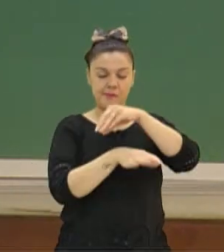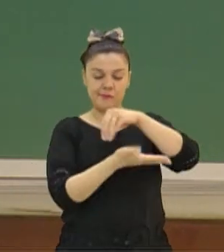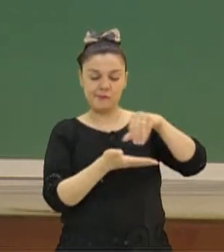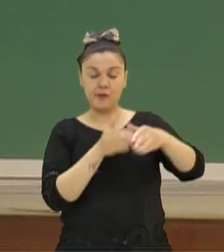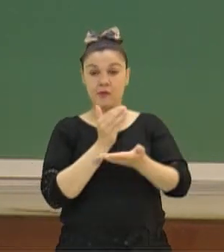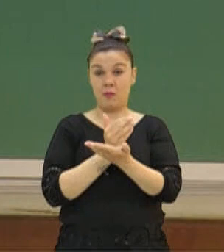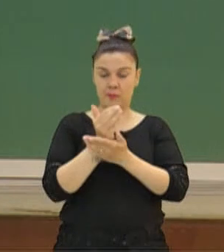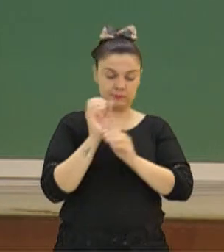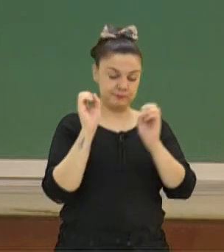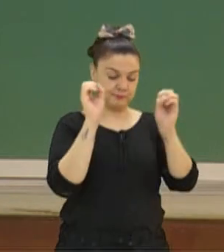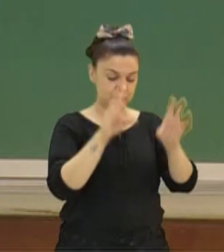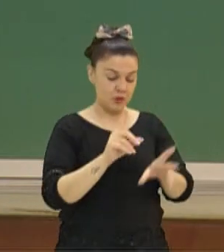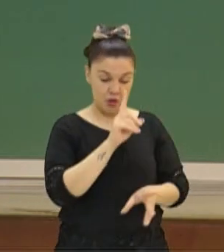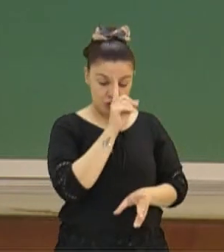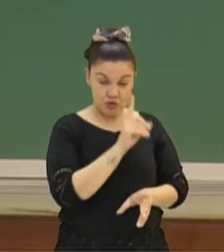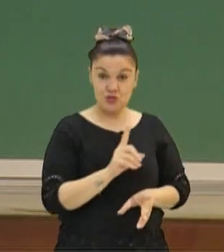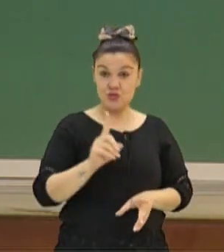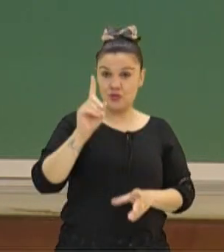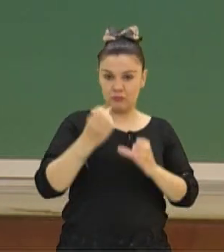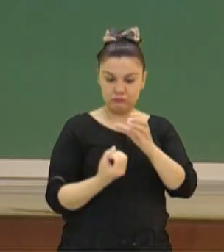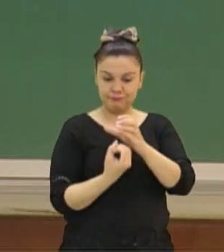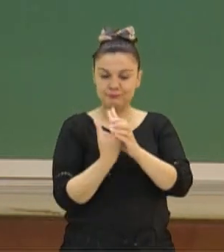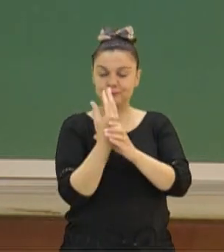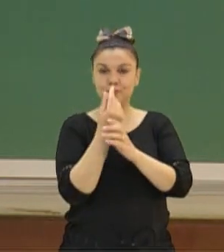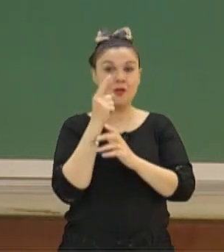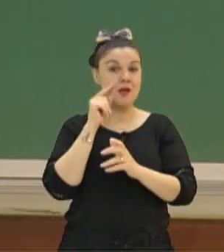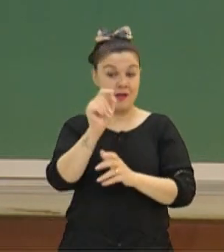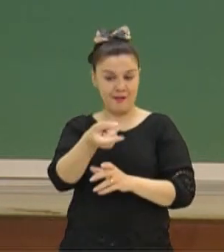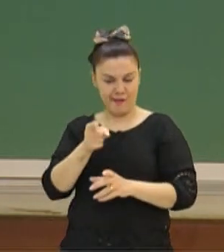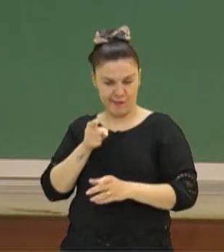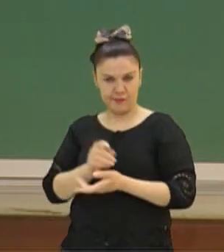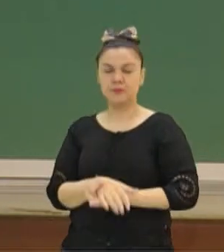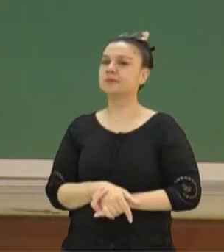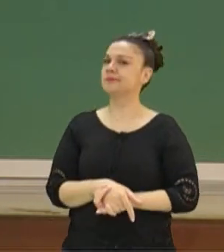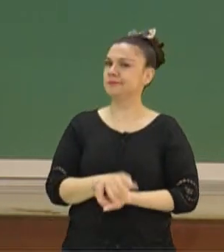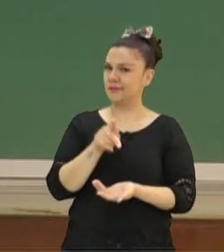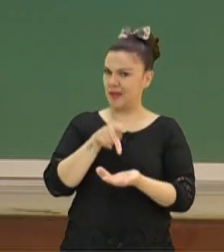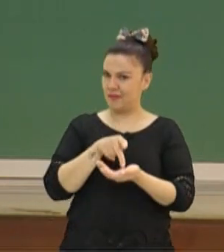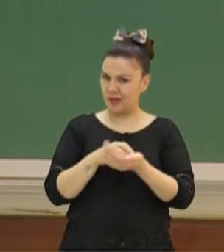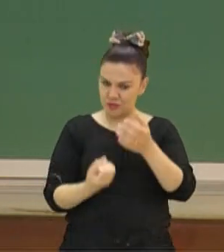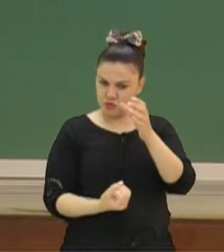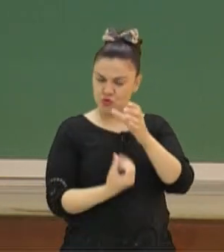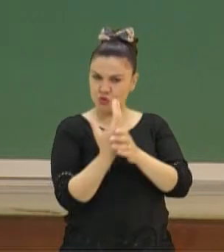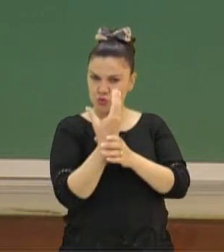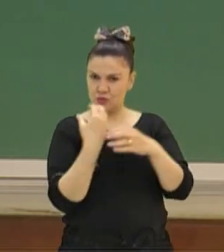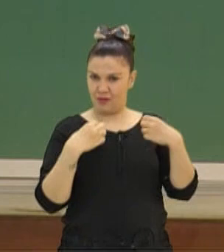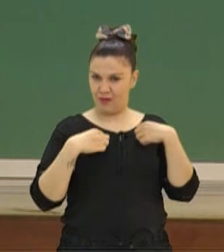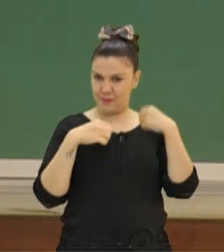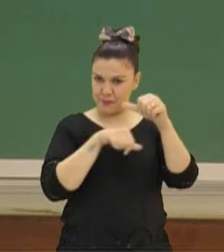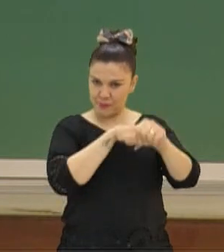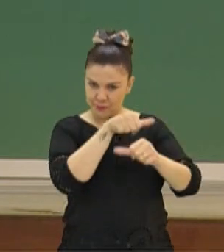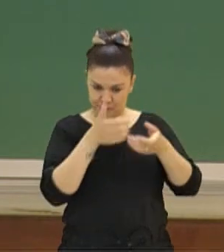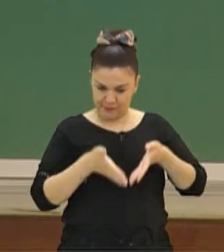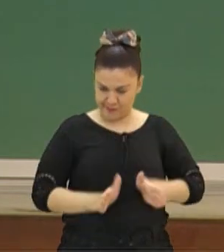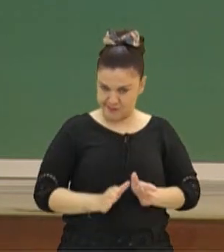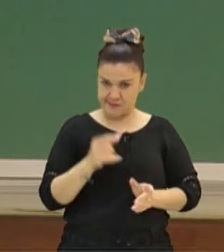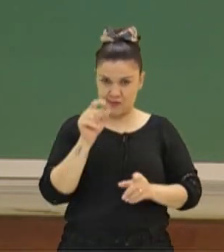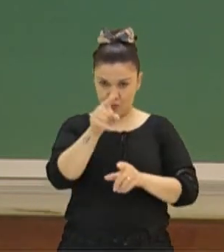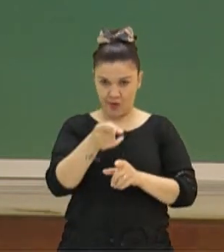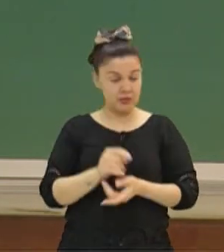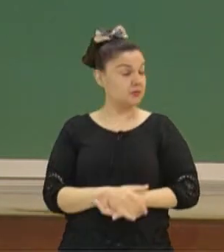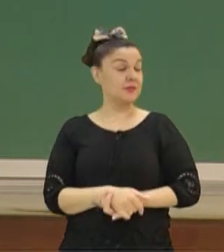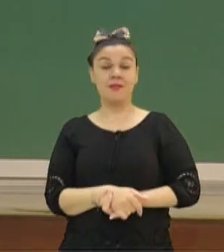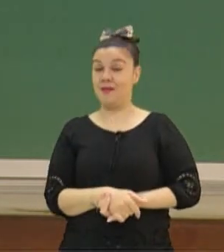e depois de alguns dias surgiriam ratos dali. Na verdade, não surgiram ratos da camisa com trigo. O rato